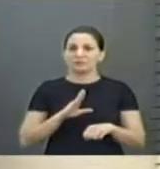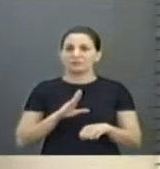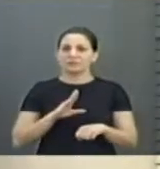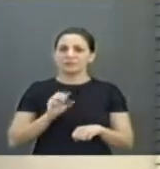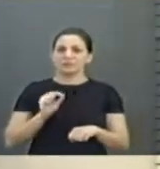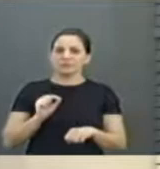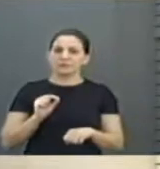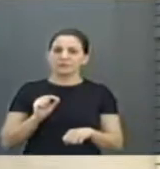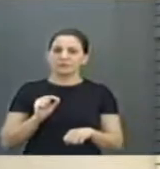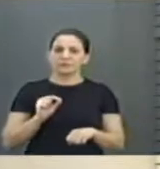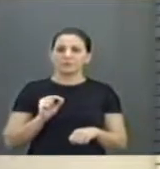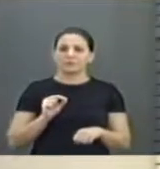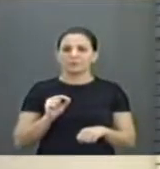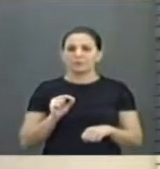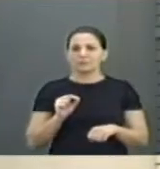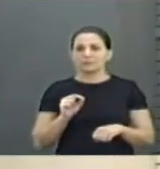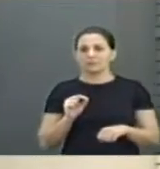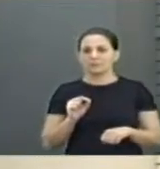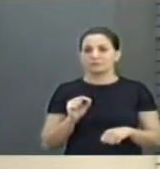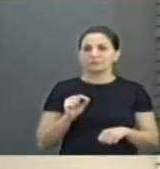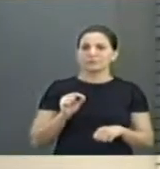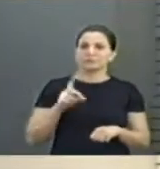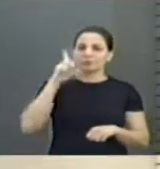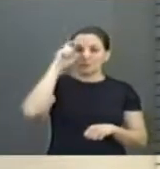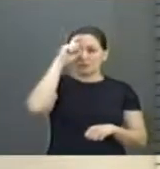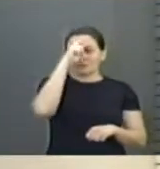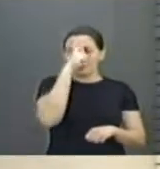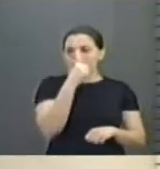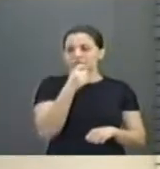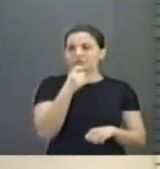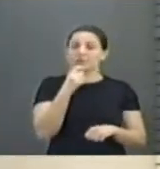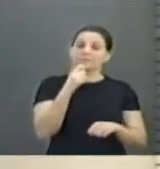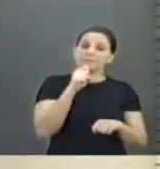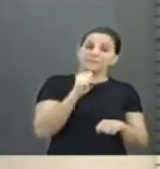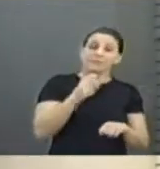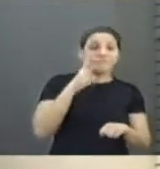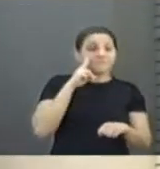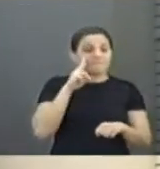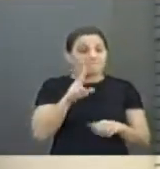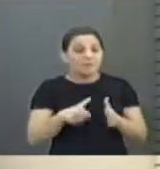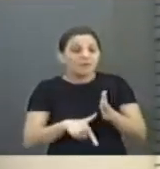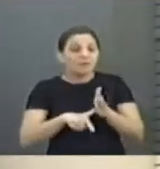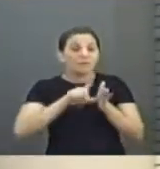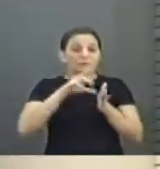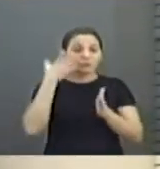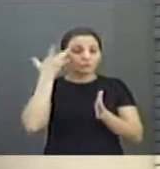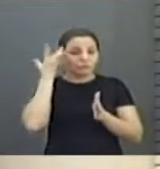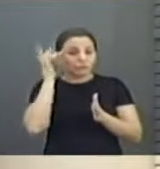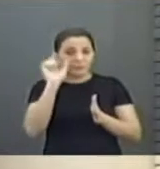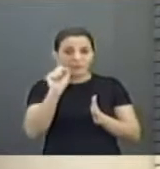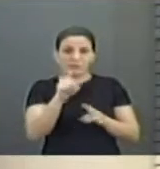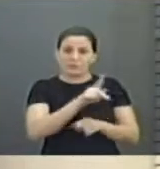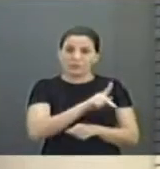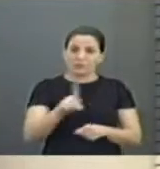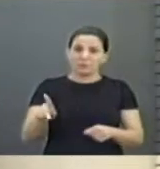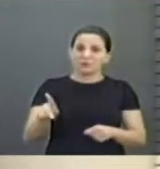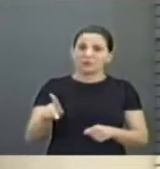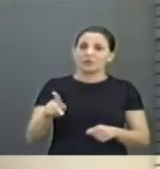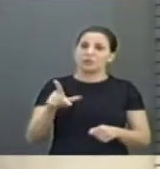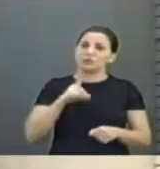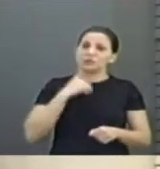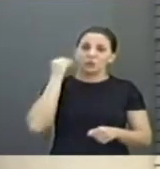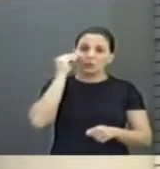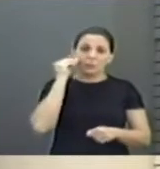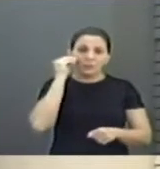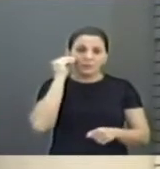Mais um minuto. Que são difíceis de se prever. Não sabia, por exemplo, que o nosso presidente tinha essa